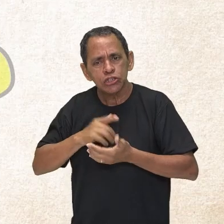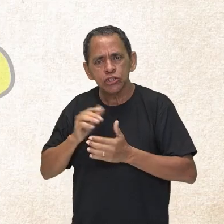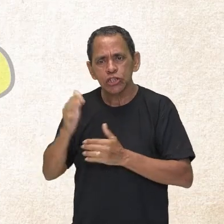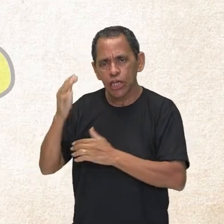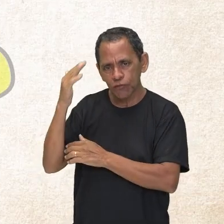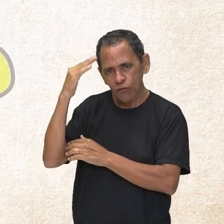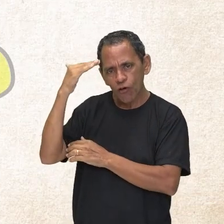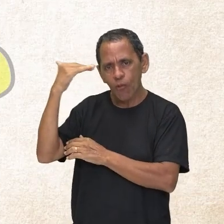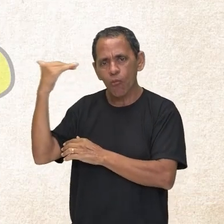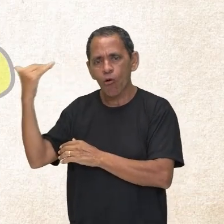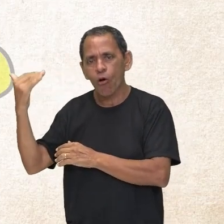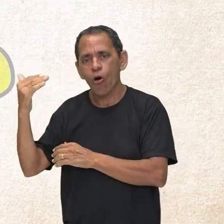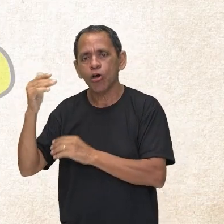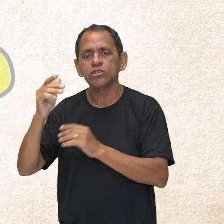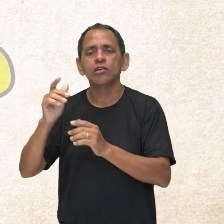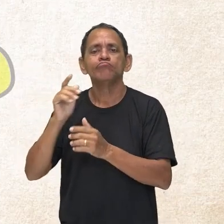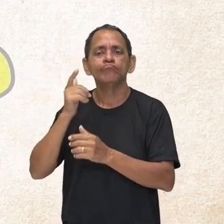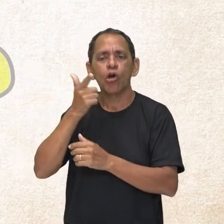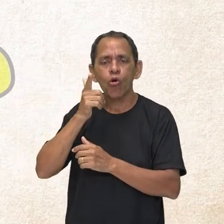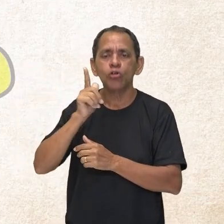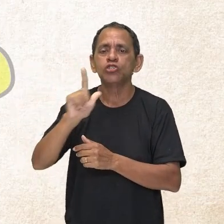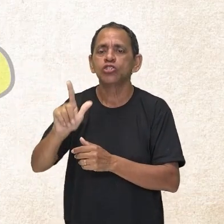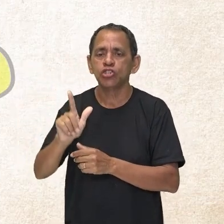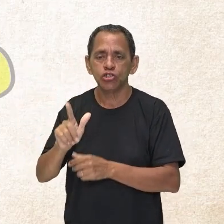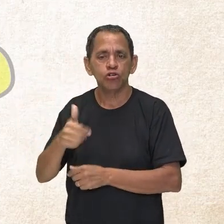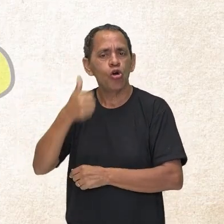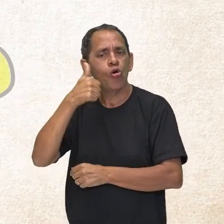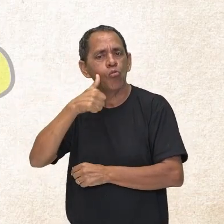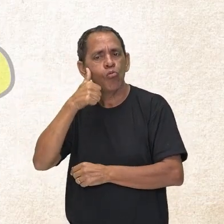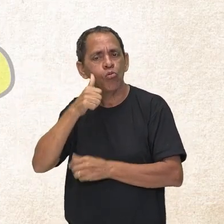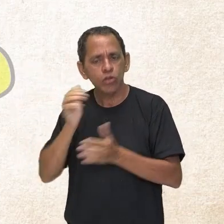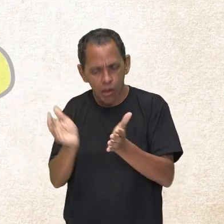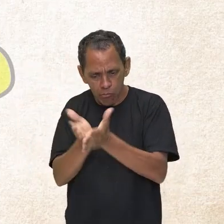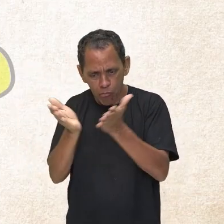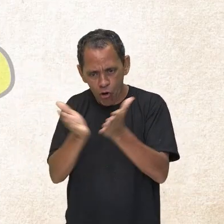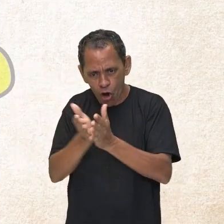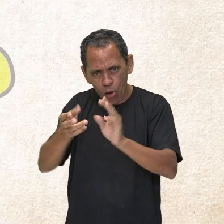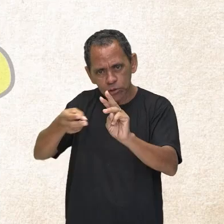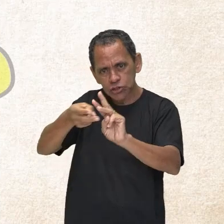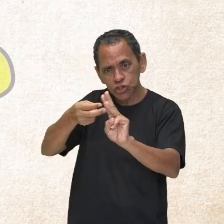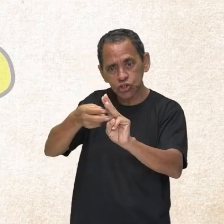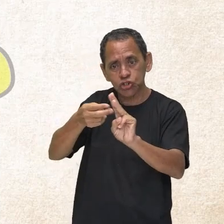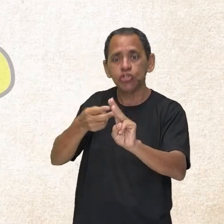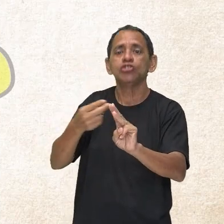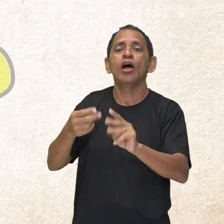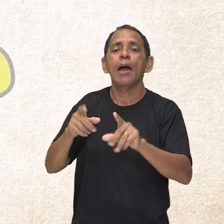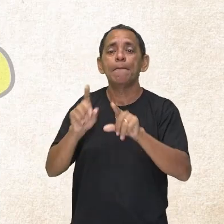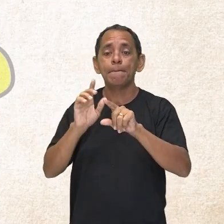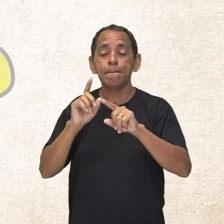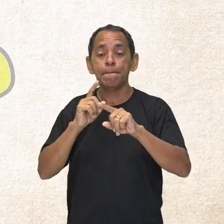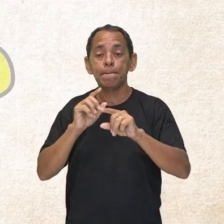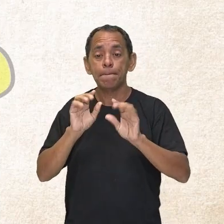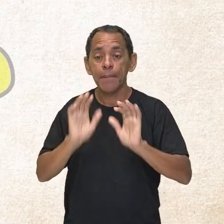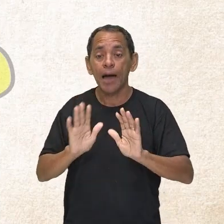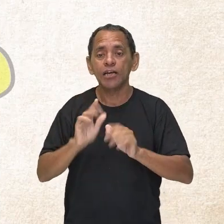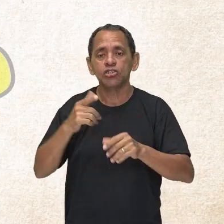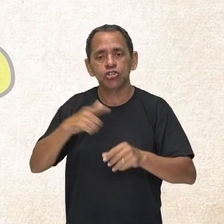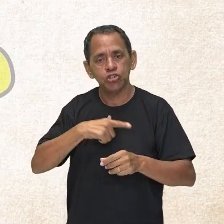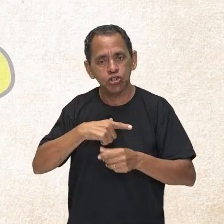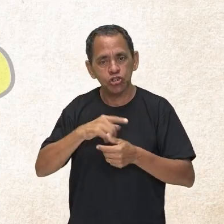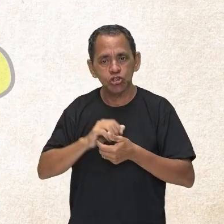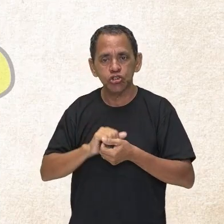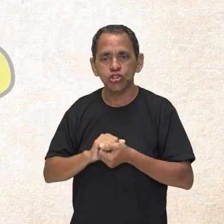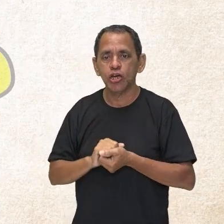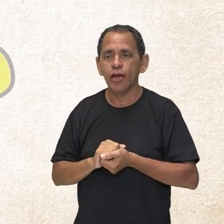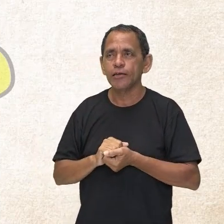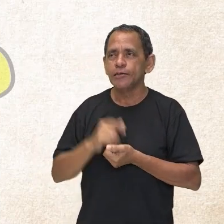mulher pobre, era uma mulher indígena, mas ela tinha uma causa de vida. Ela buscava